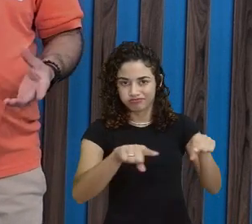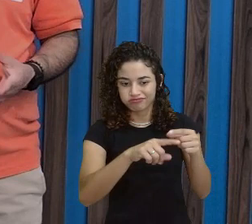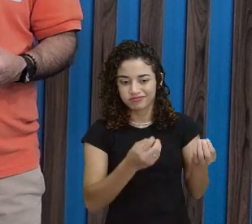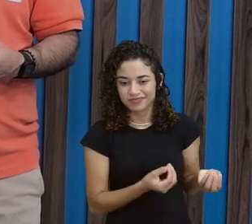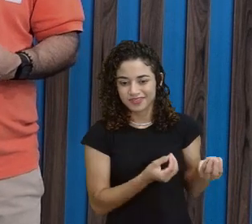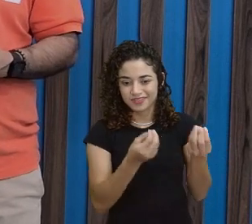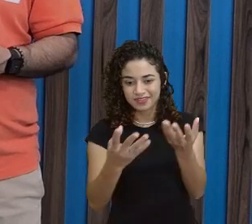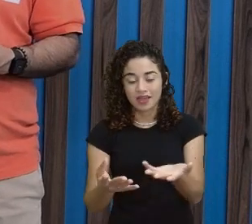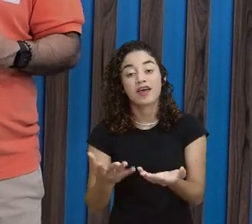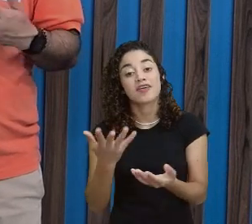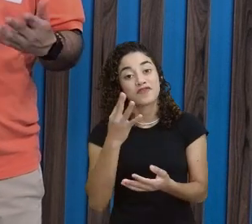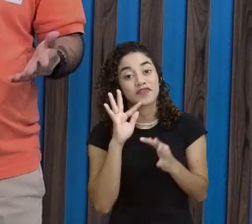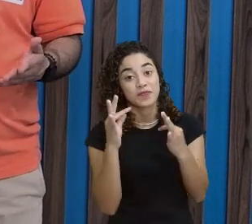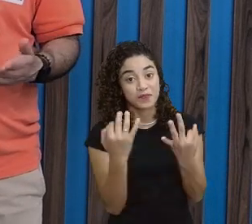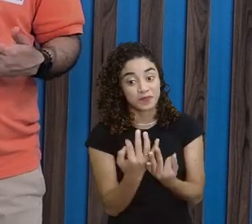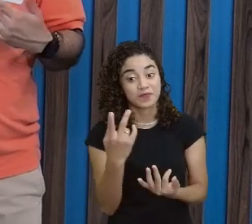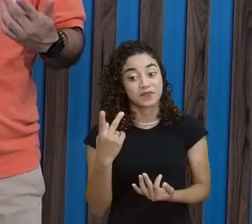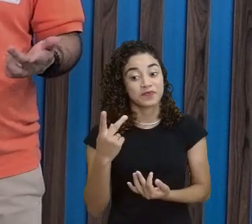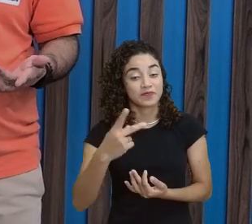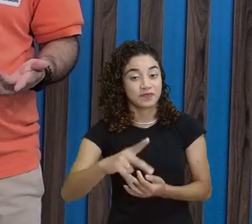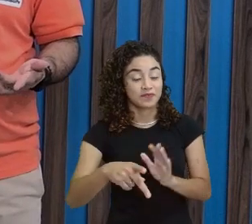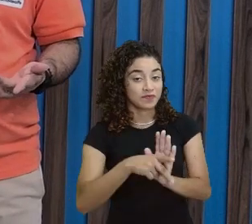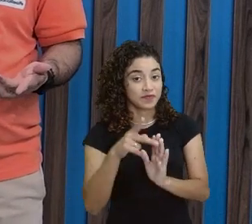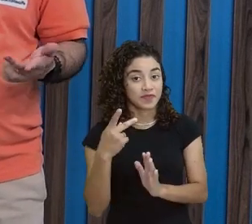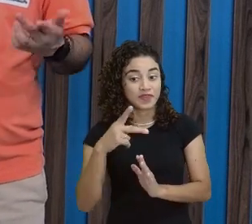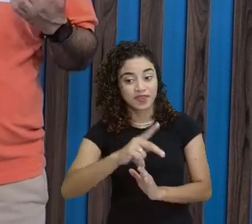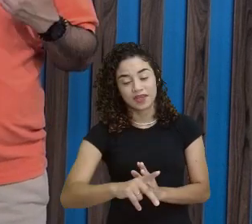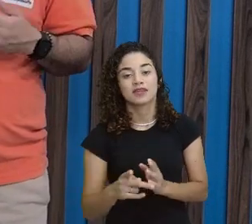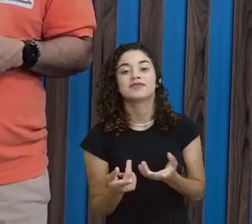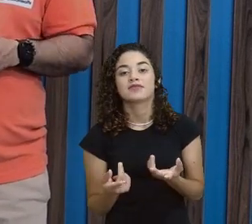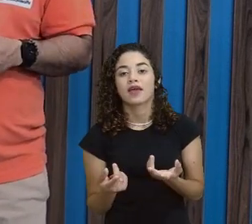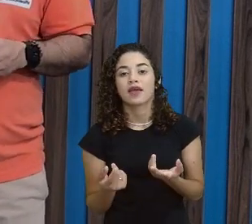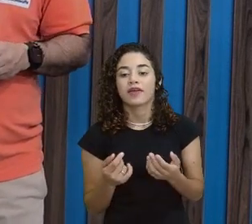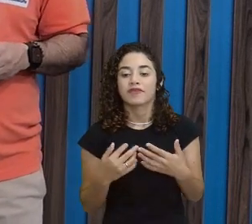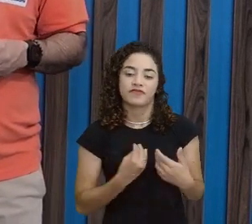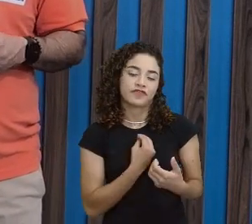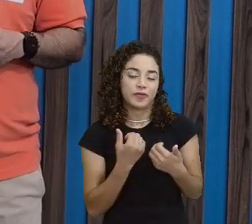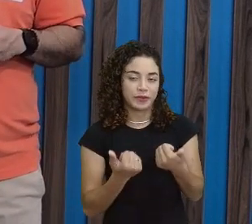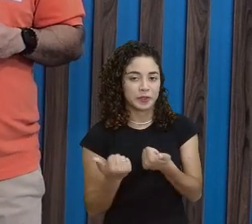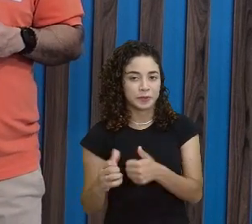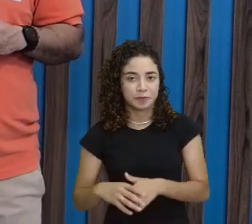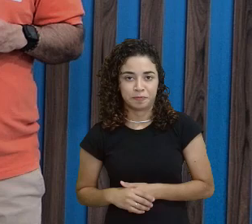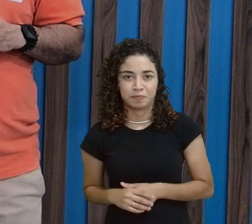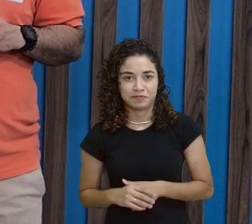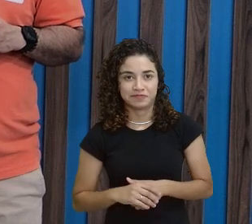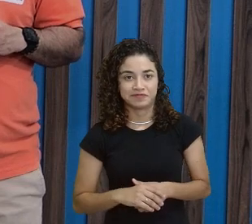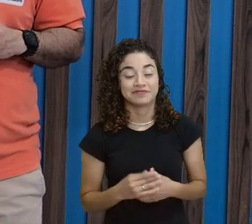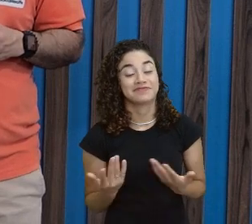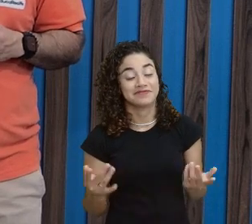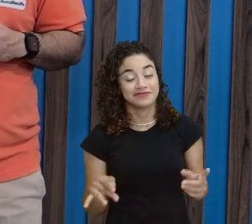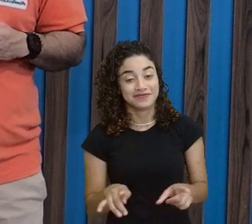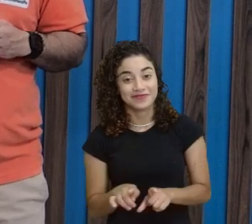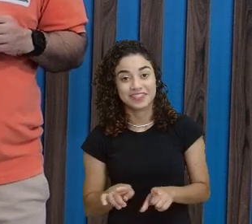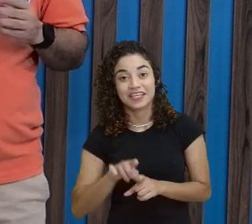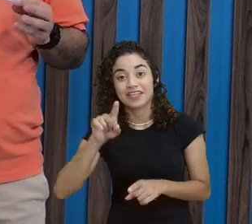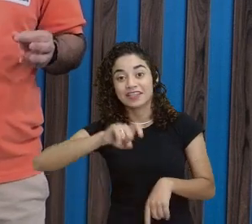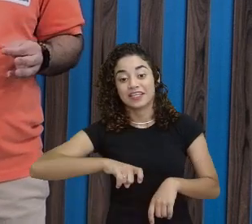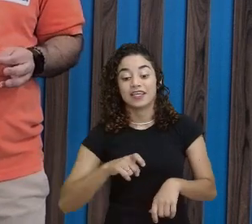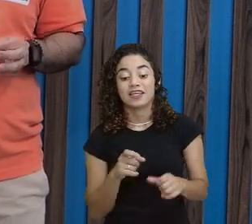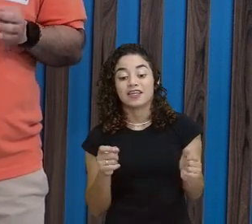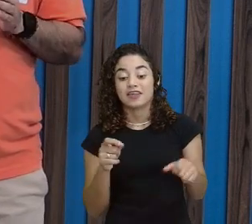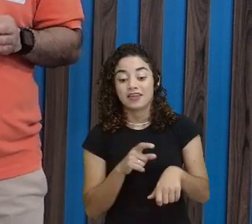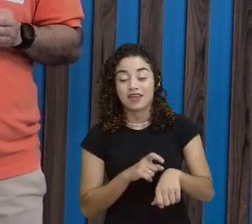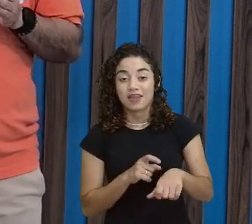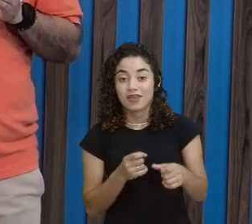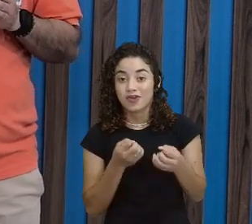família dessas crianças aí não passasse necessidade. Aí veja, sim, ó, um fato também importante, ele